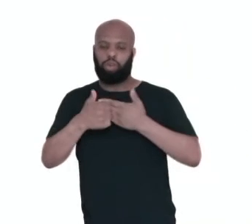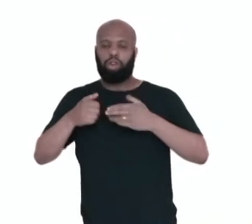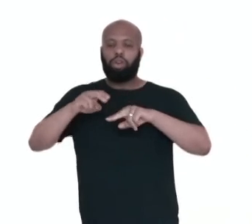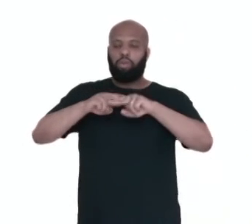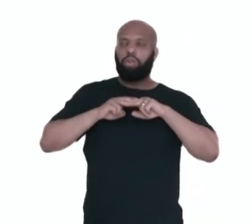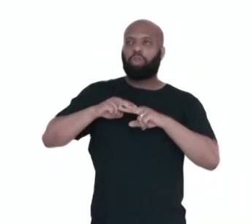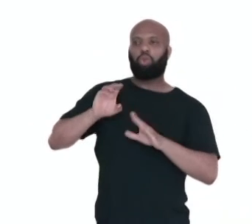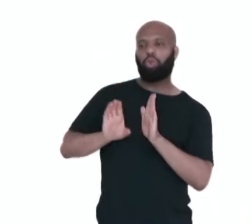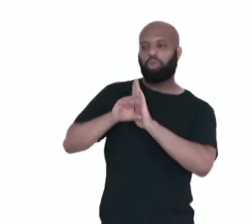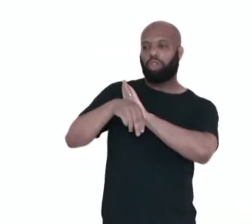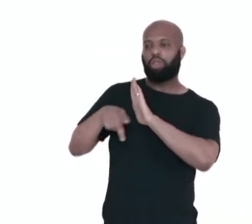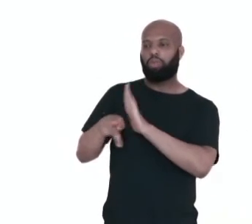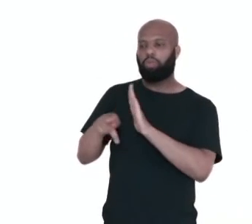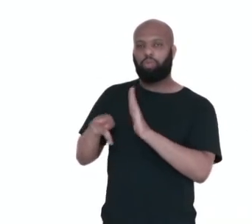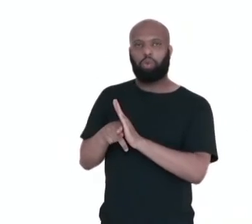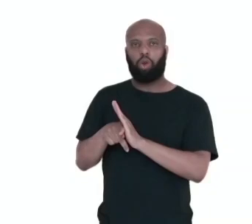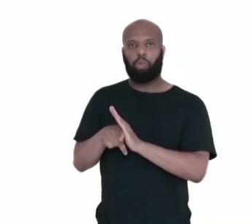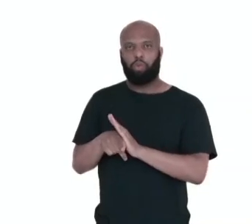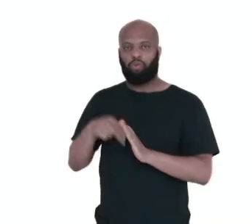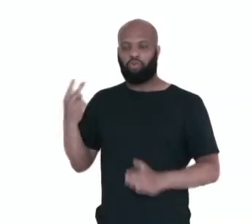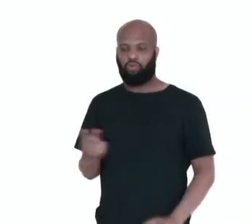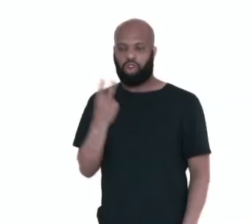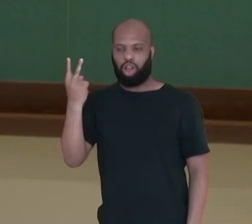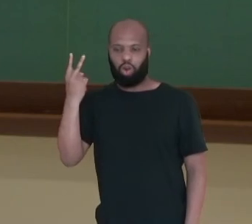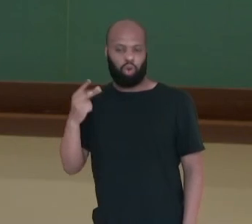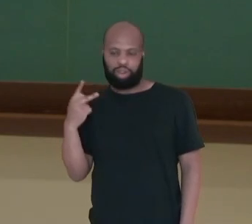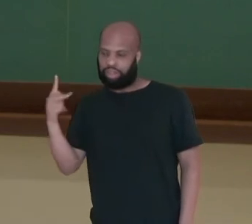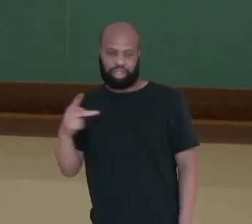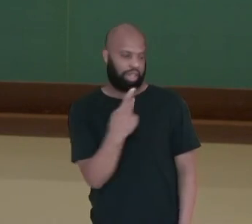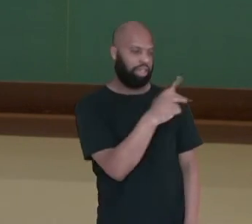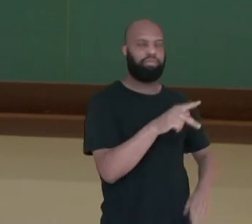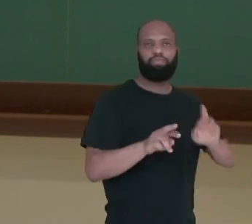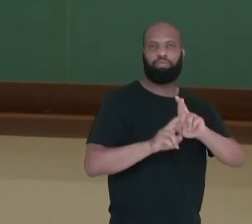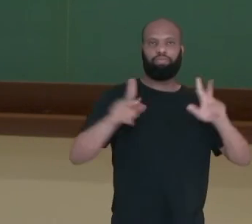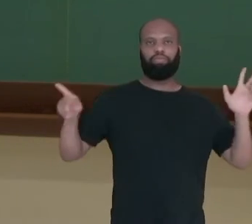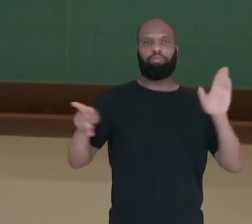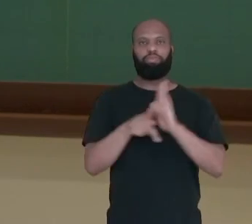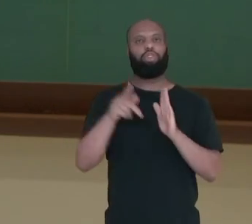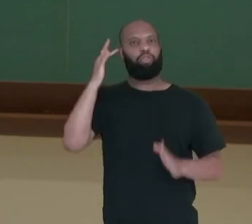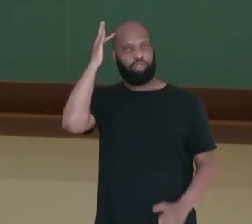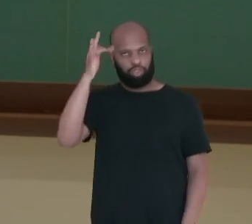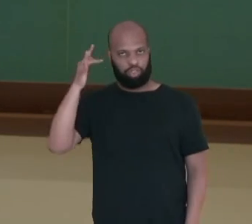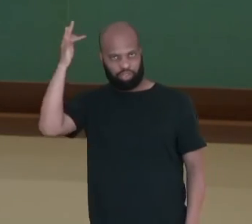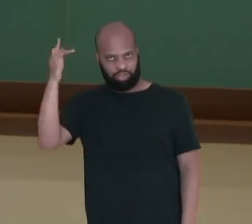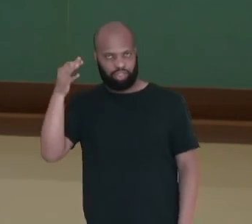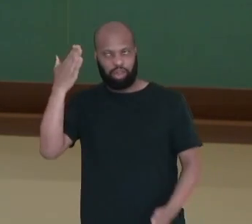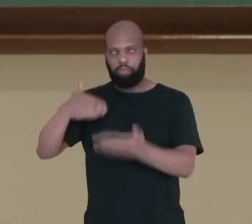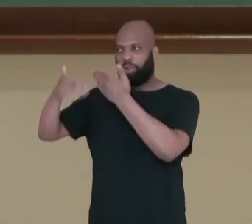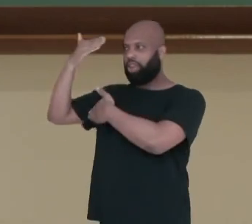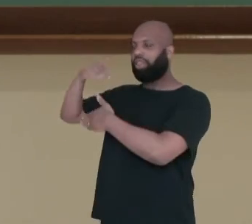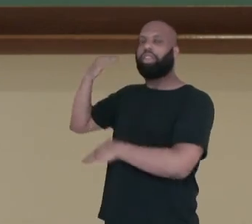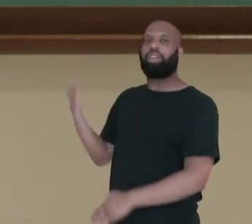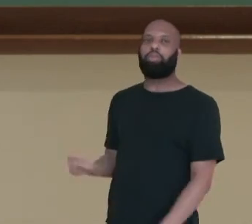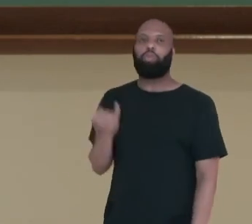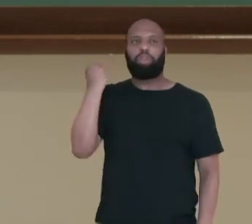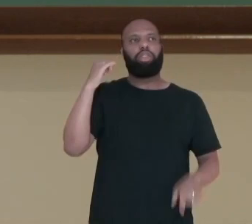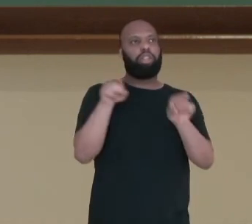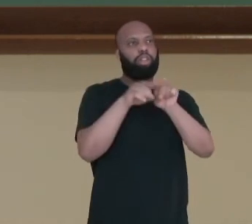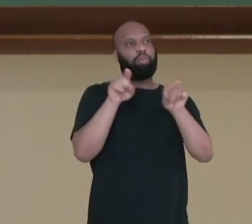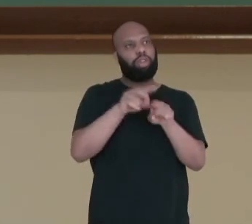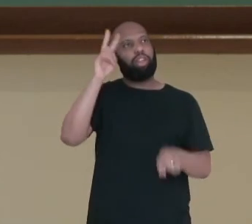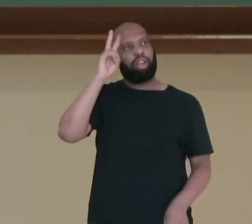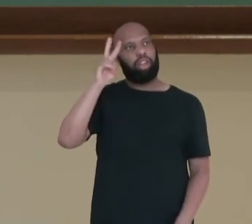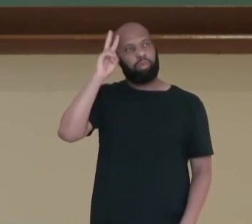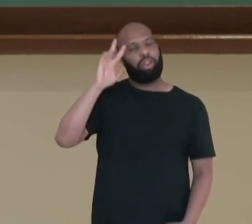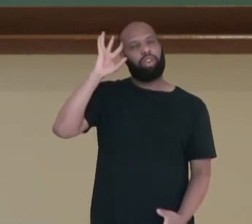de virtude é diferente do conceito de virtude da filosofia clássica. Muito importante lembrar,